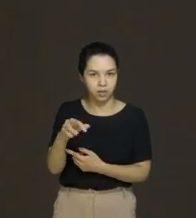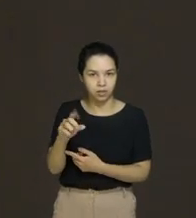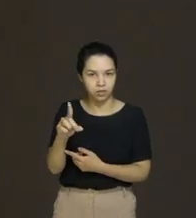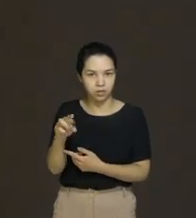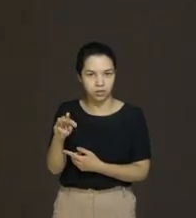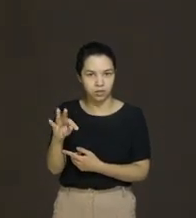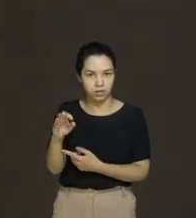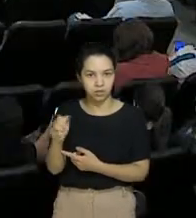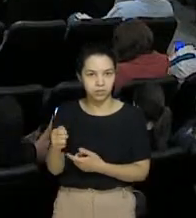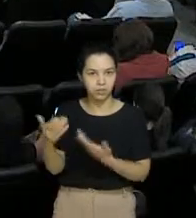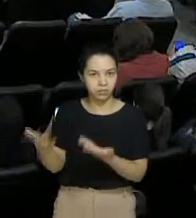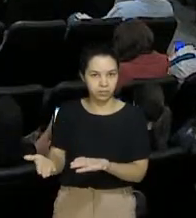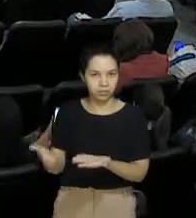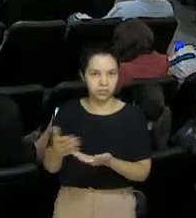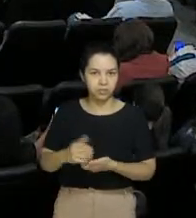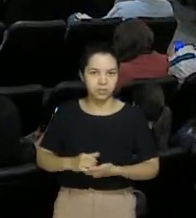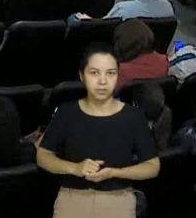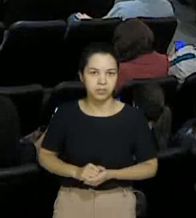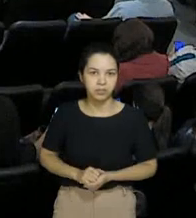a senhora.